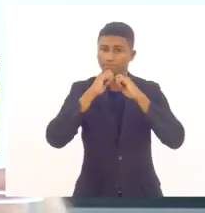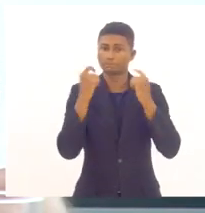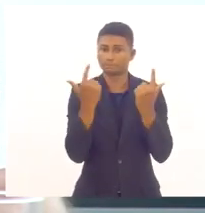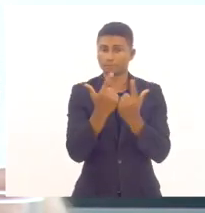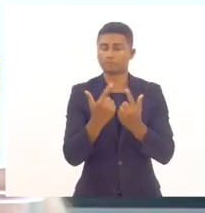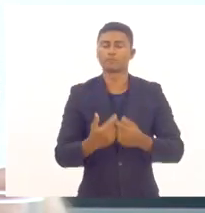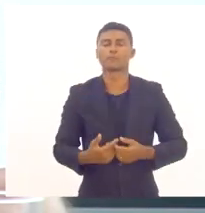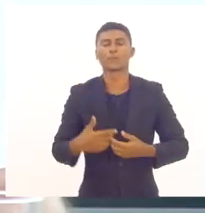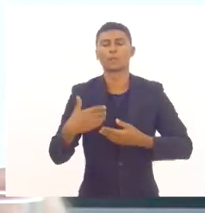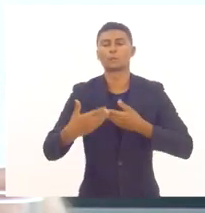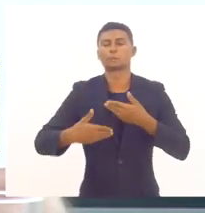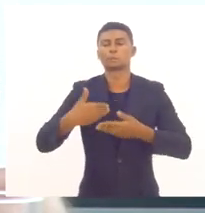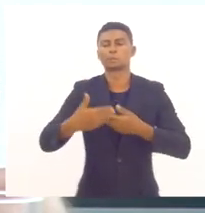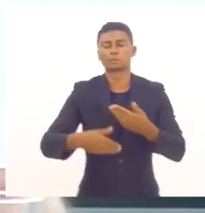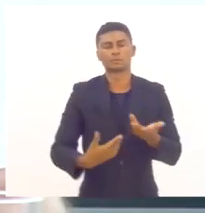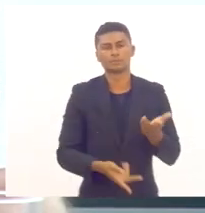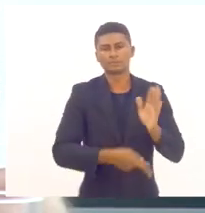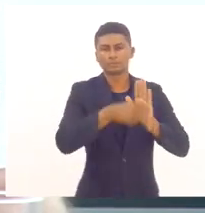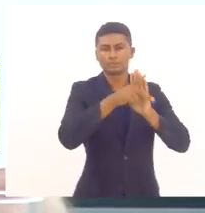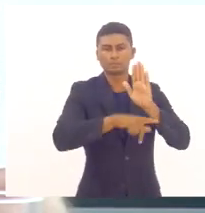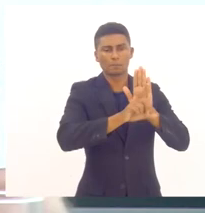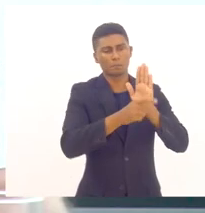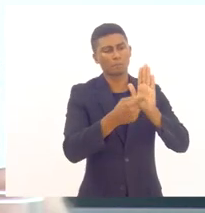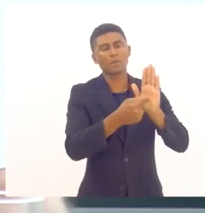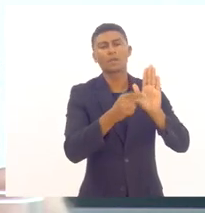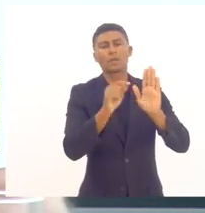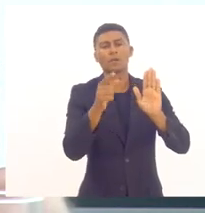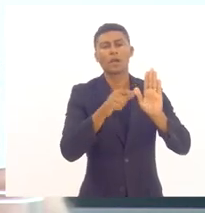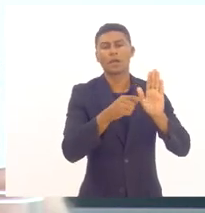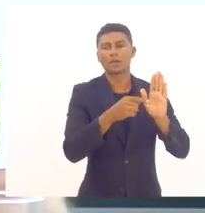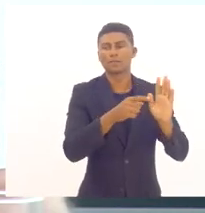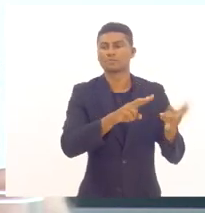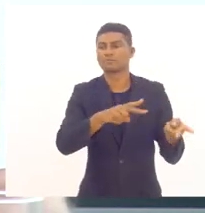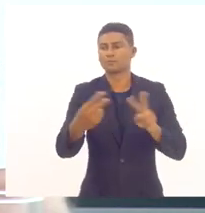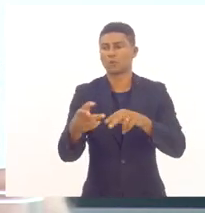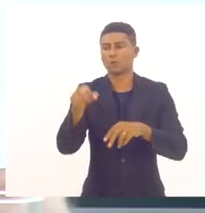logo em seguida, esse PL foi para a sanção do governador.